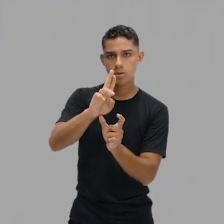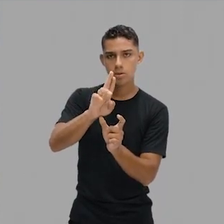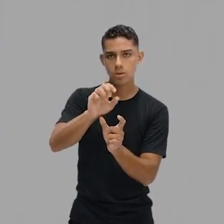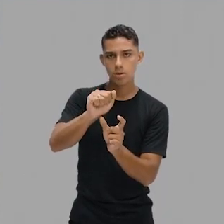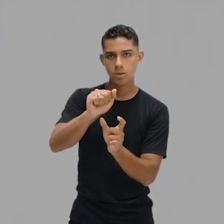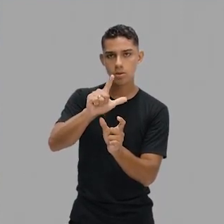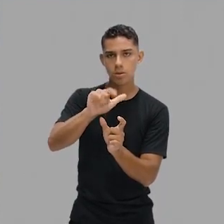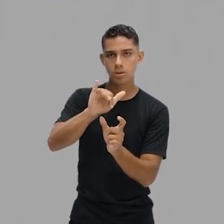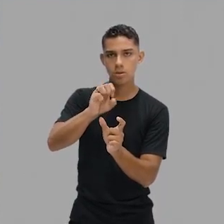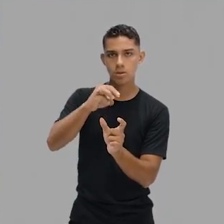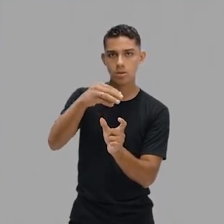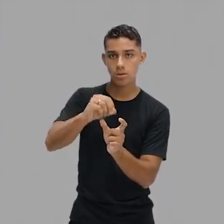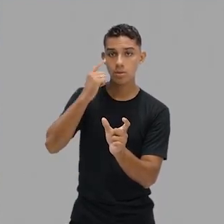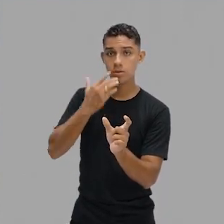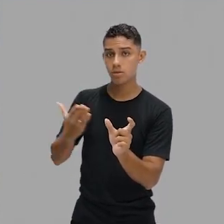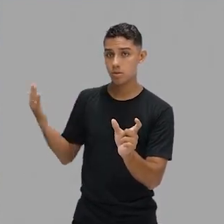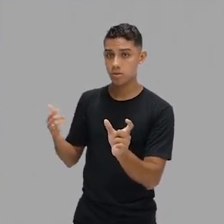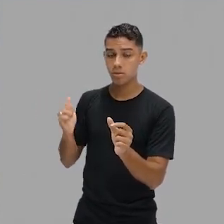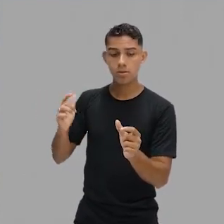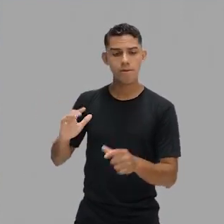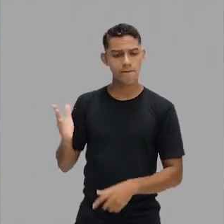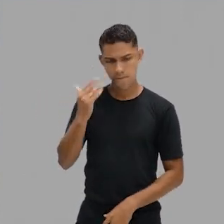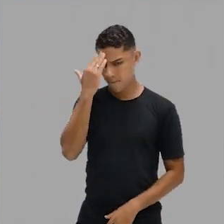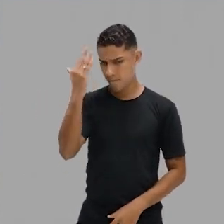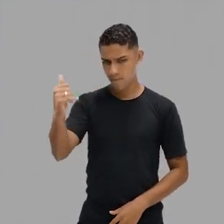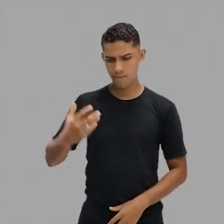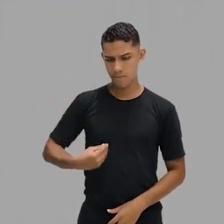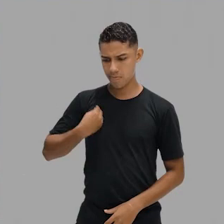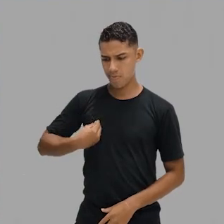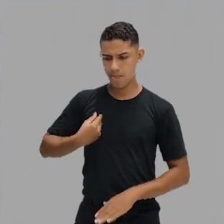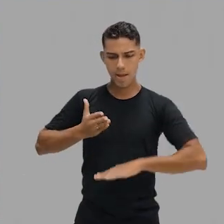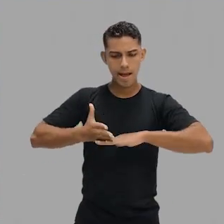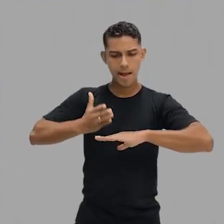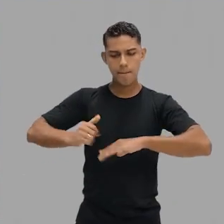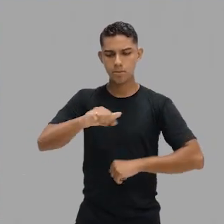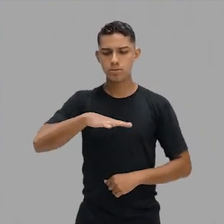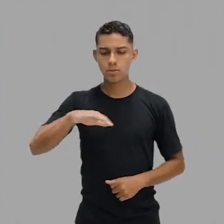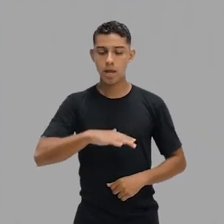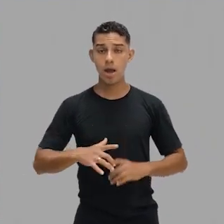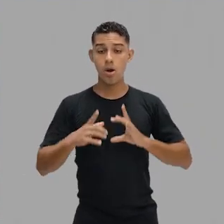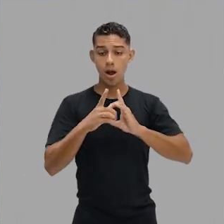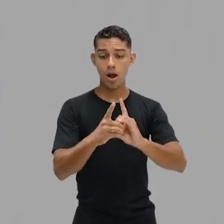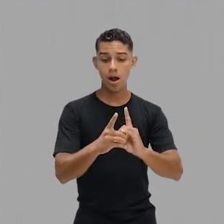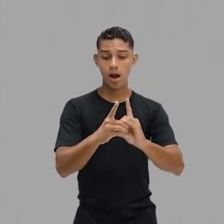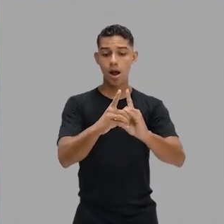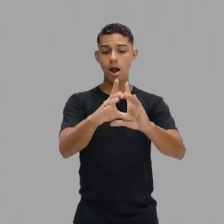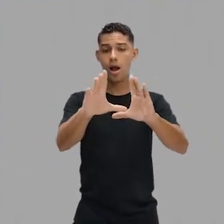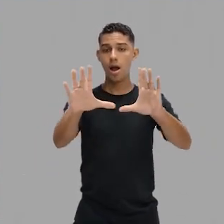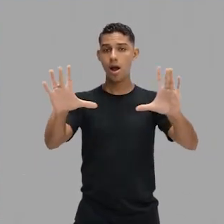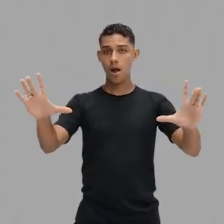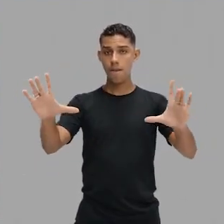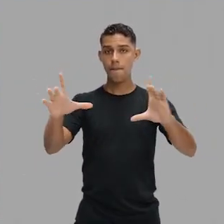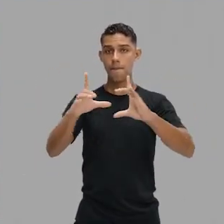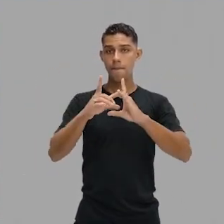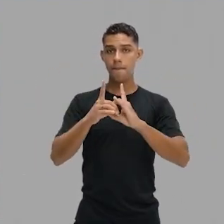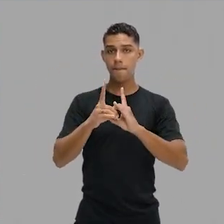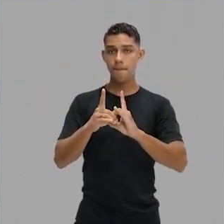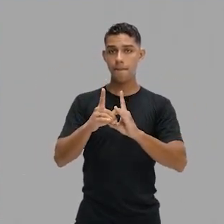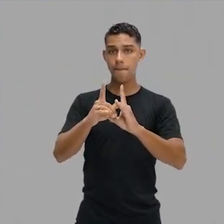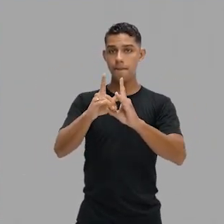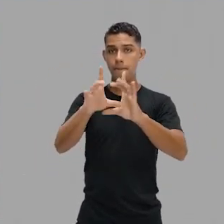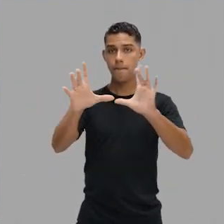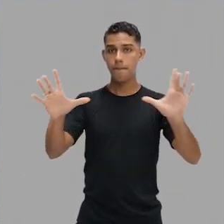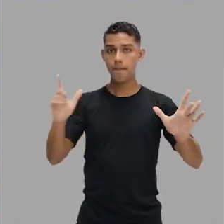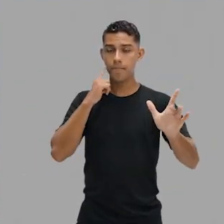que vão deflagrar o famoso Estado moderno ou a democracia moderna. Então, pega como dica para ti aí, olha, a democracia